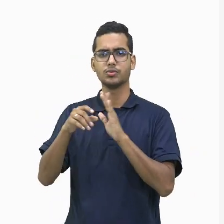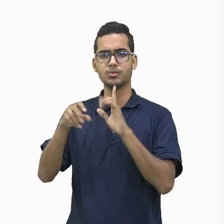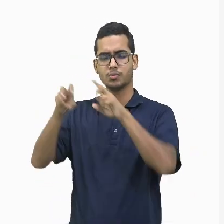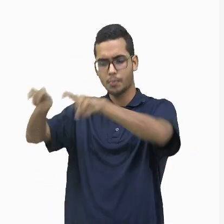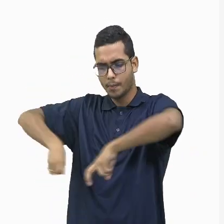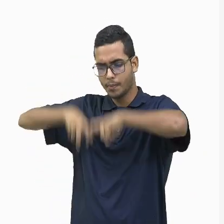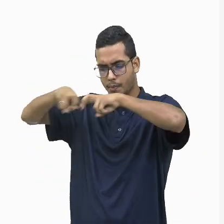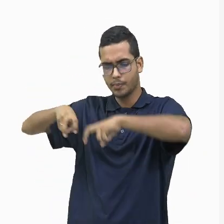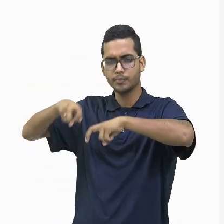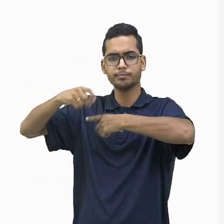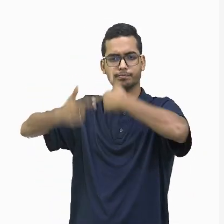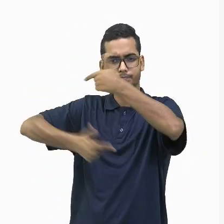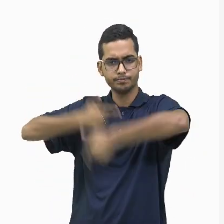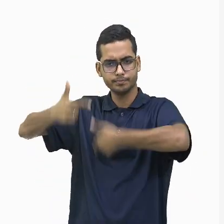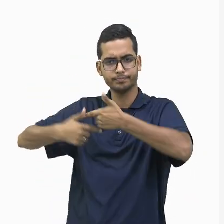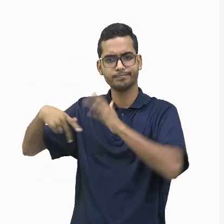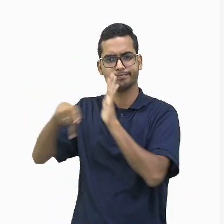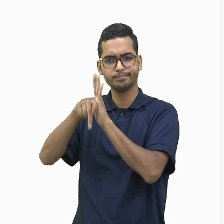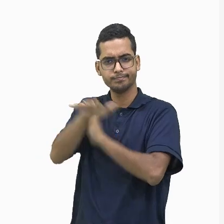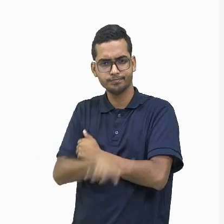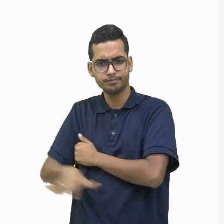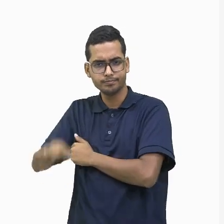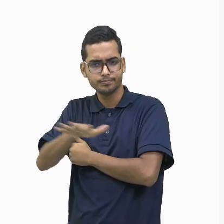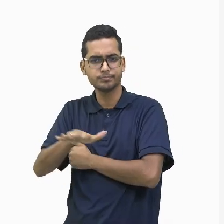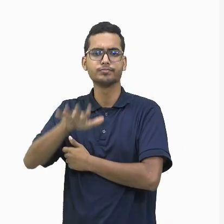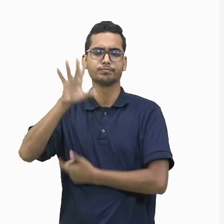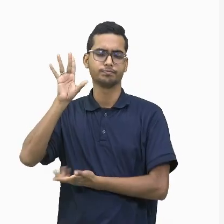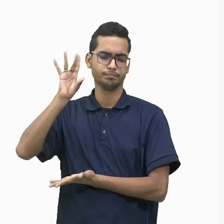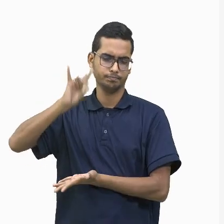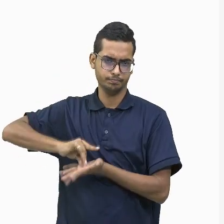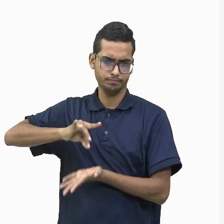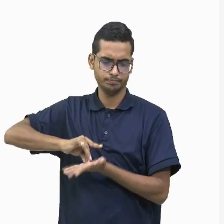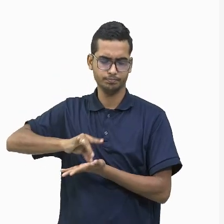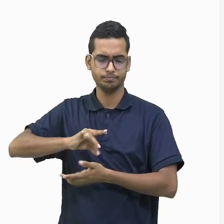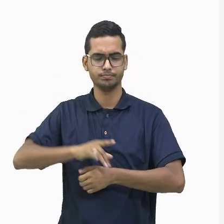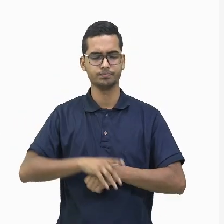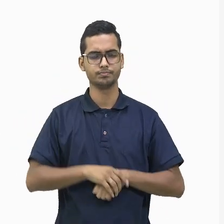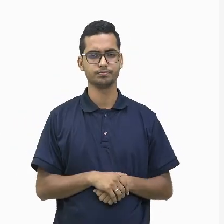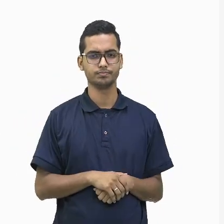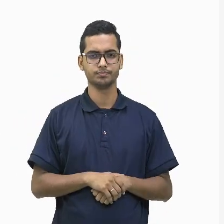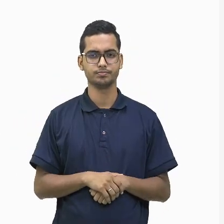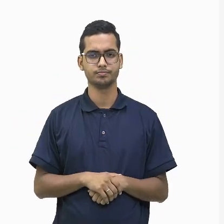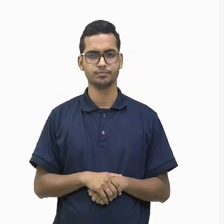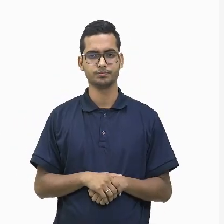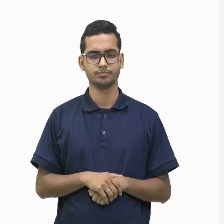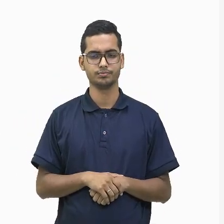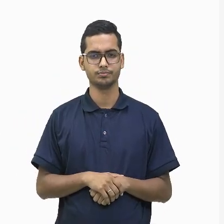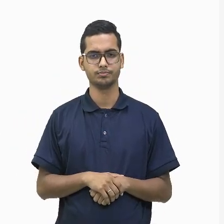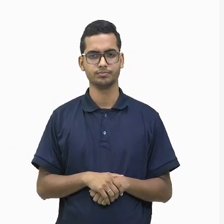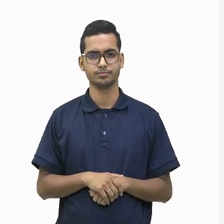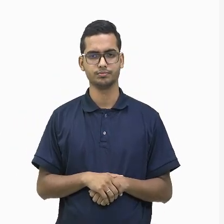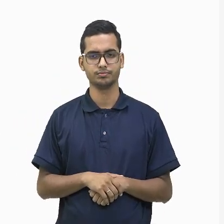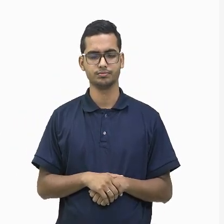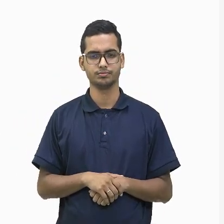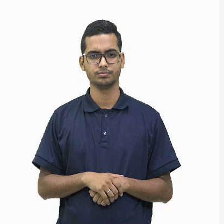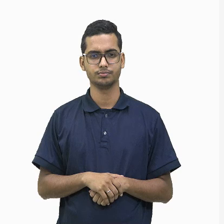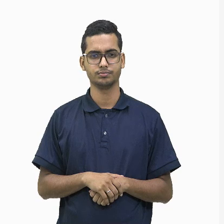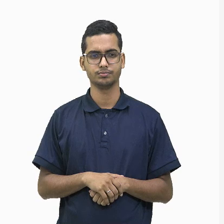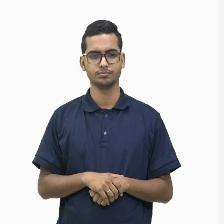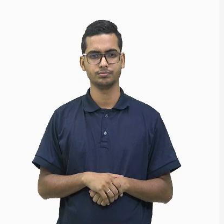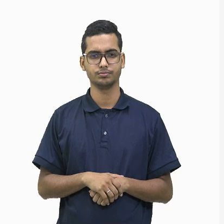o campo rural, né? Façam essa transição para o meio rural, tá?